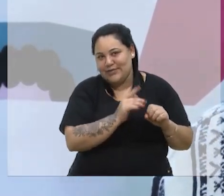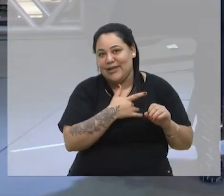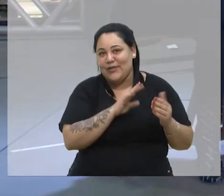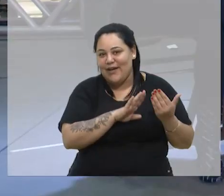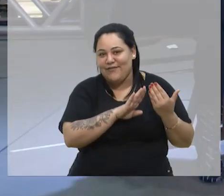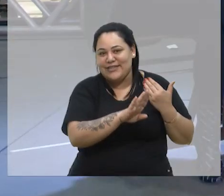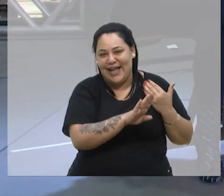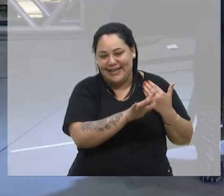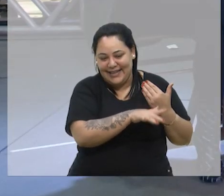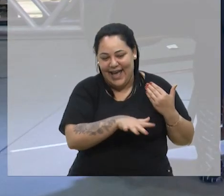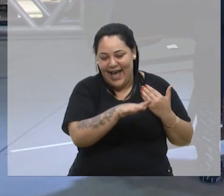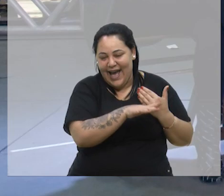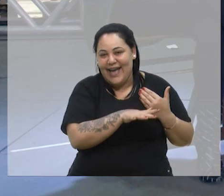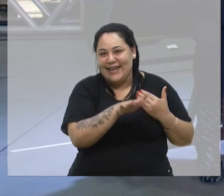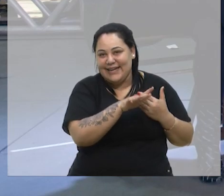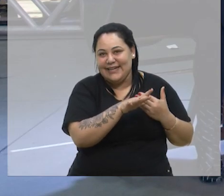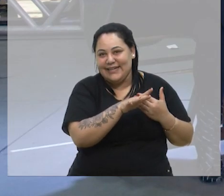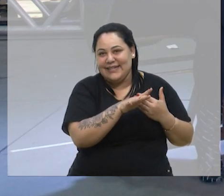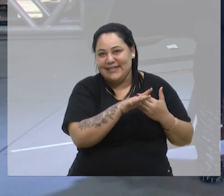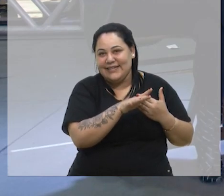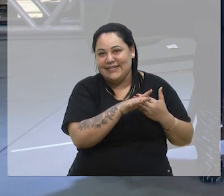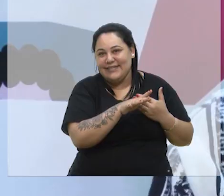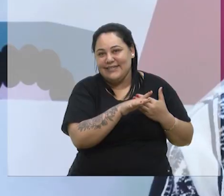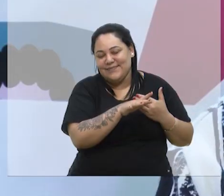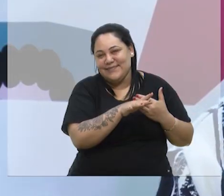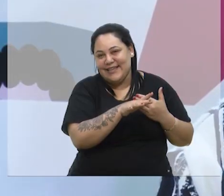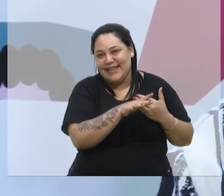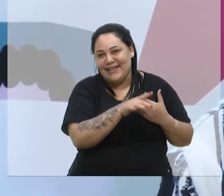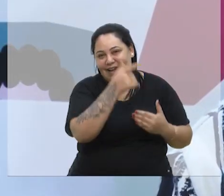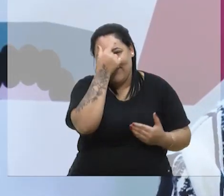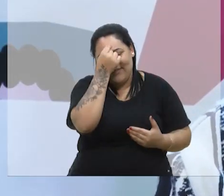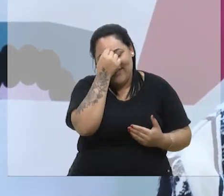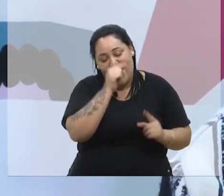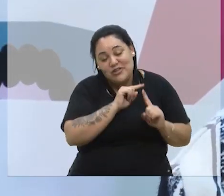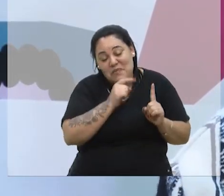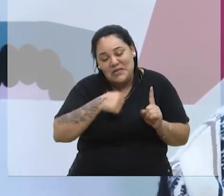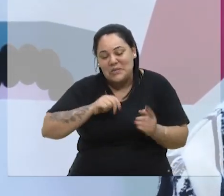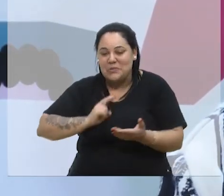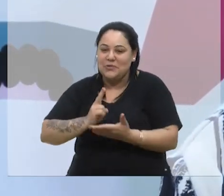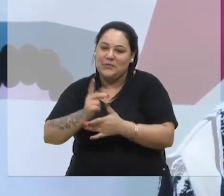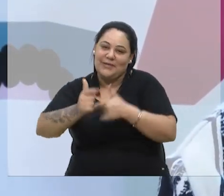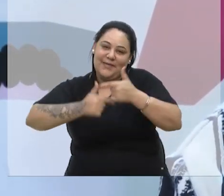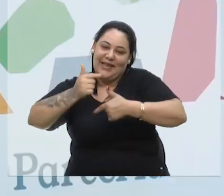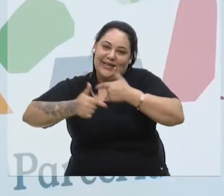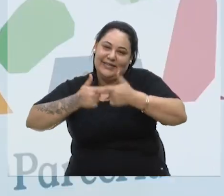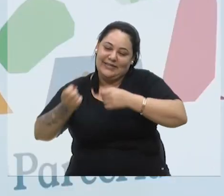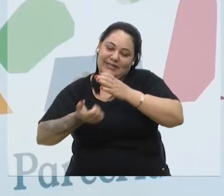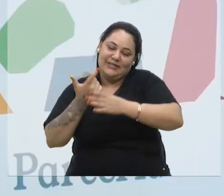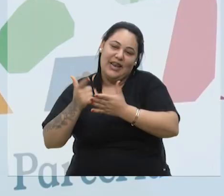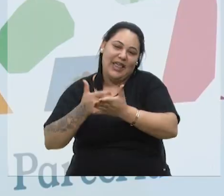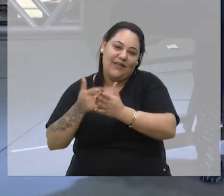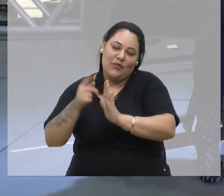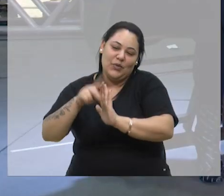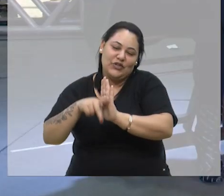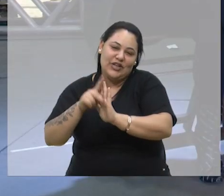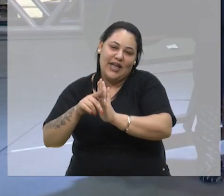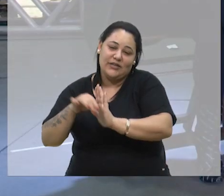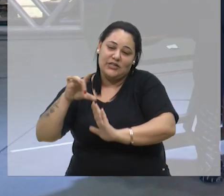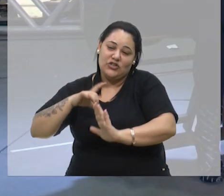cada vez mais sem a visão. Então, assim... É incrível a história dele, né? Ele revolucionou o conto, né? Ele é um leitor, assim, que